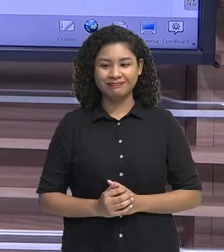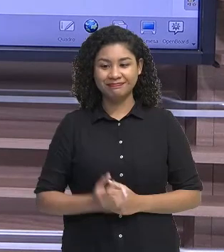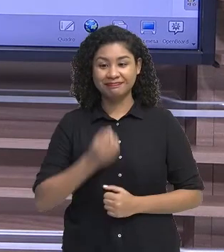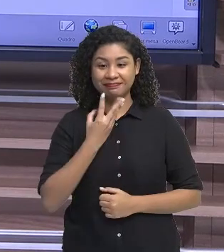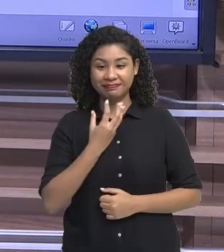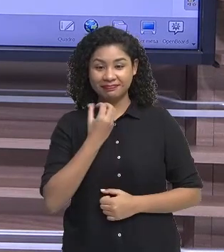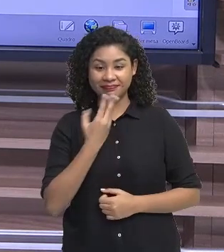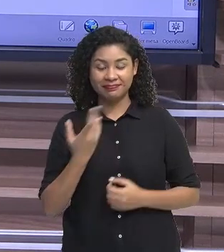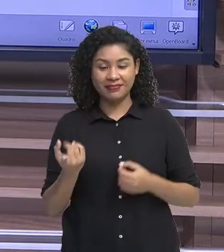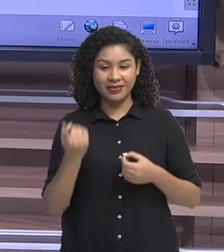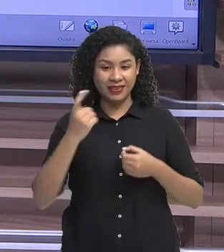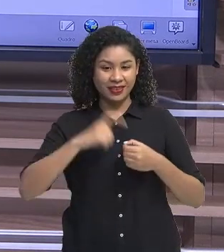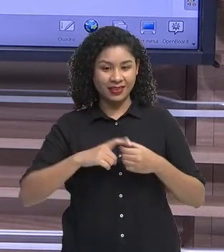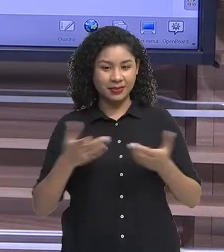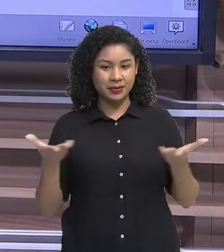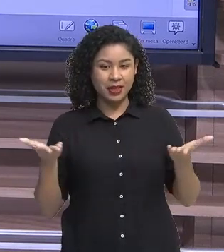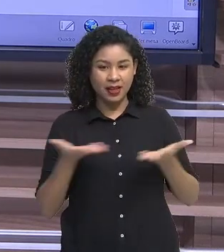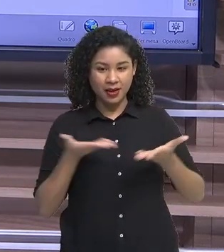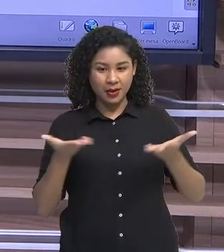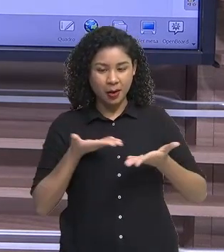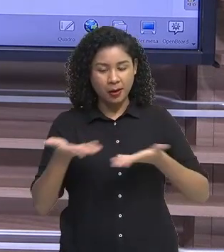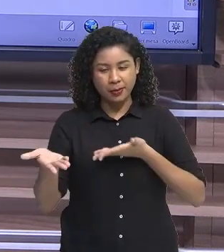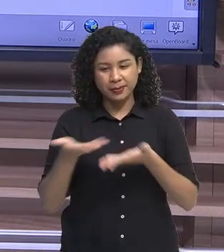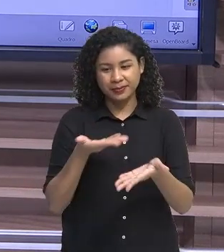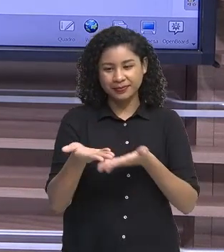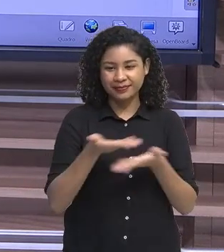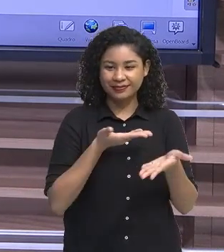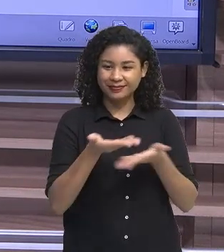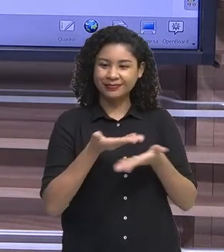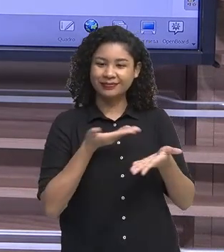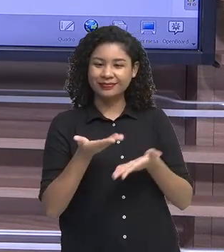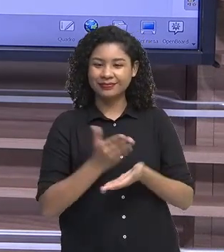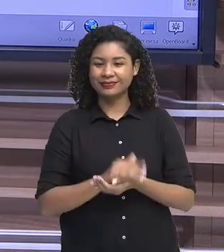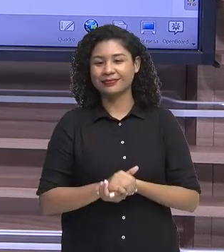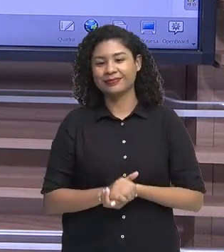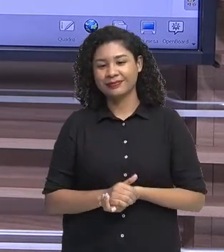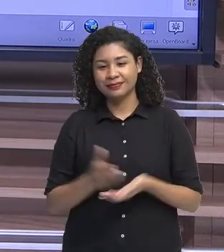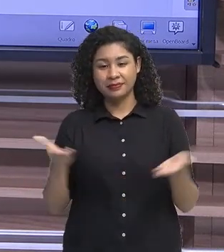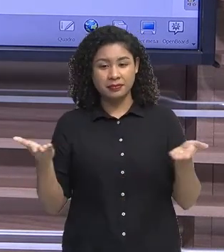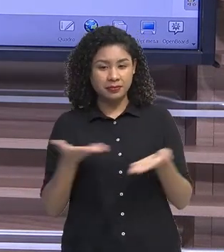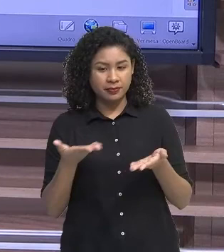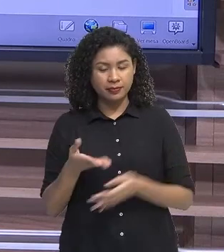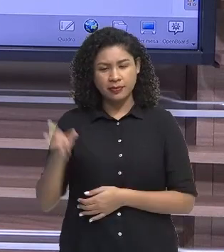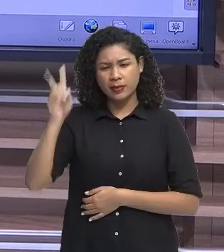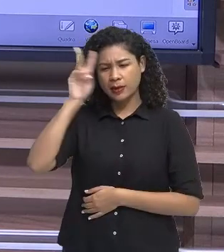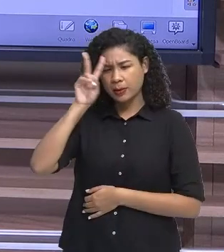Muito bem, estamos de volta agora para a nossa interatividade.